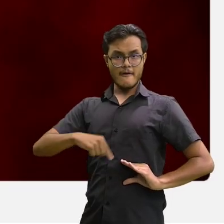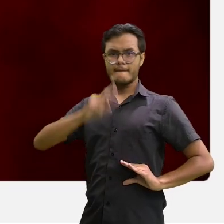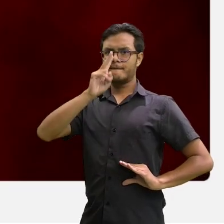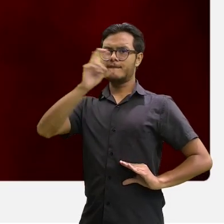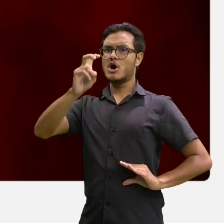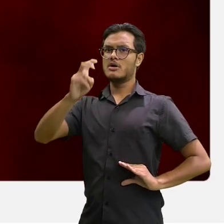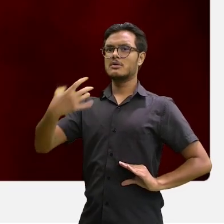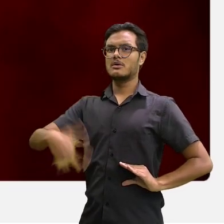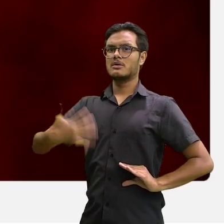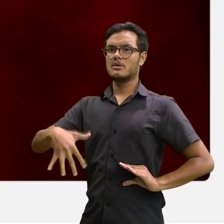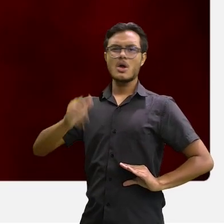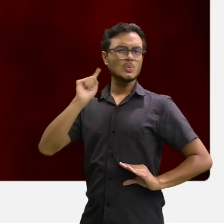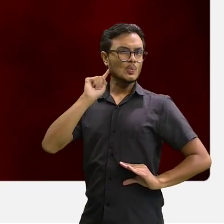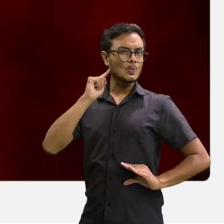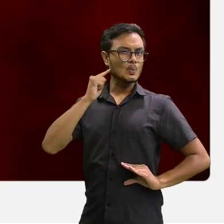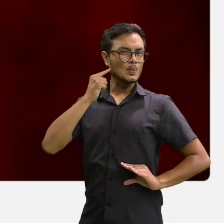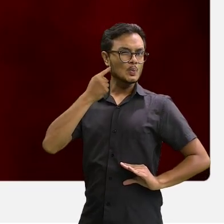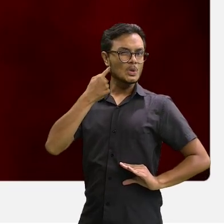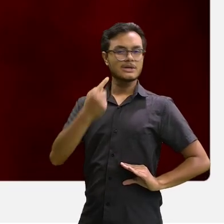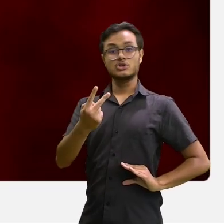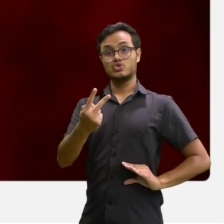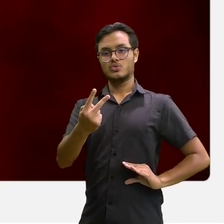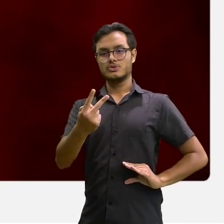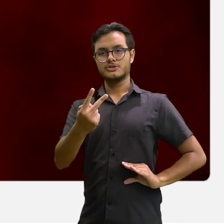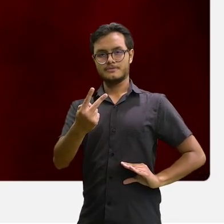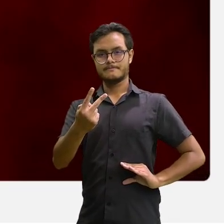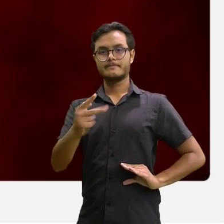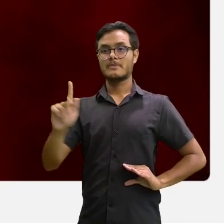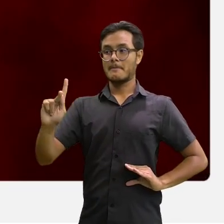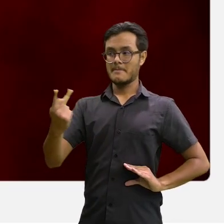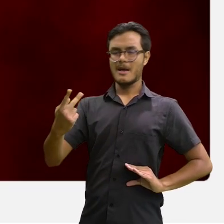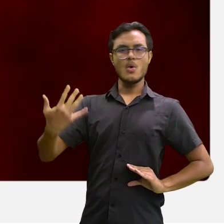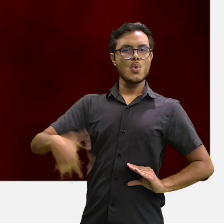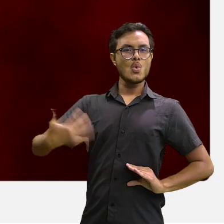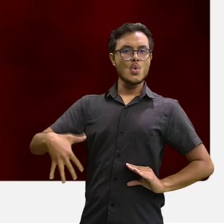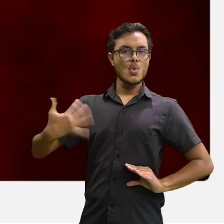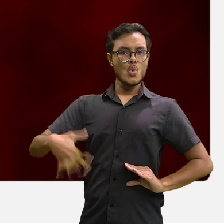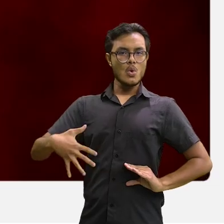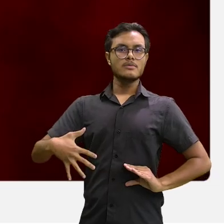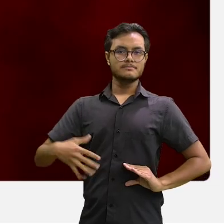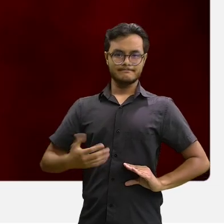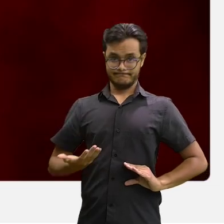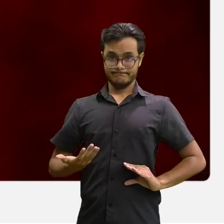em torno de 2, é um pH ácido,